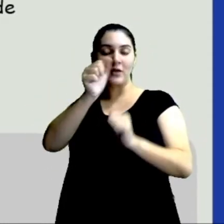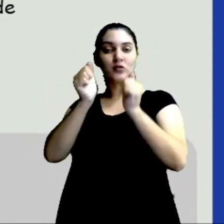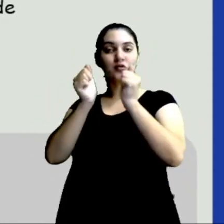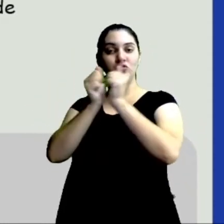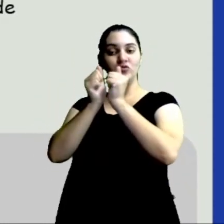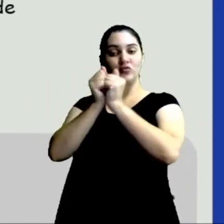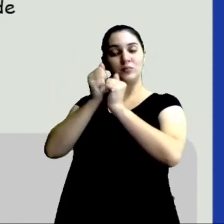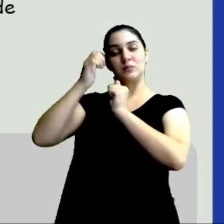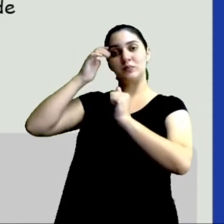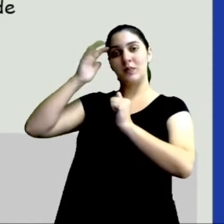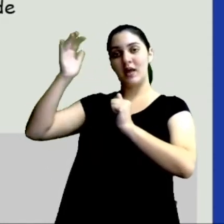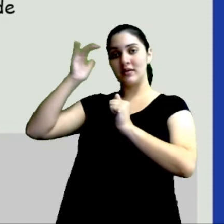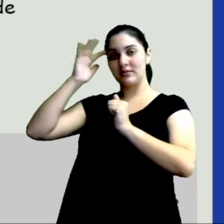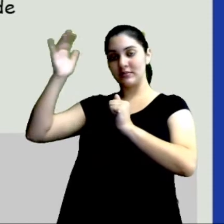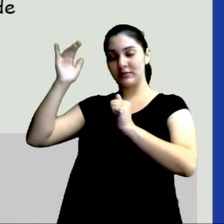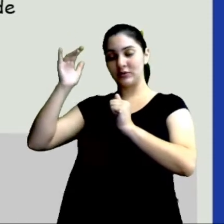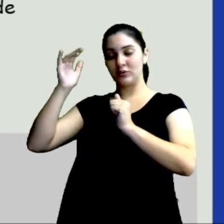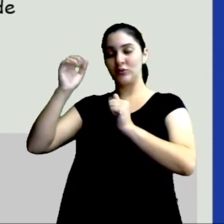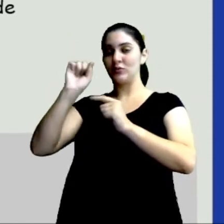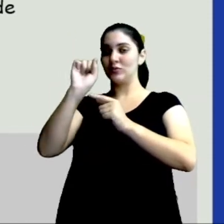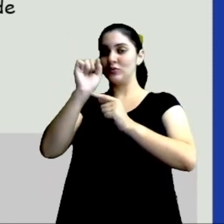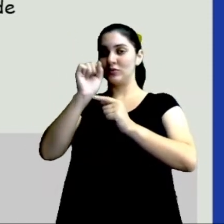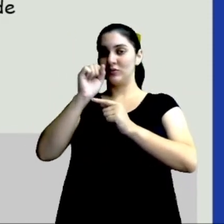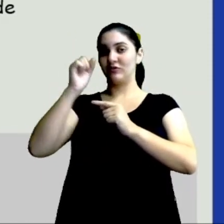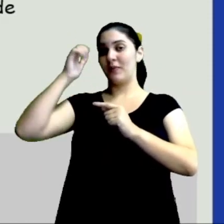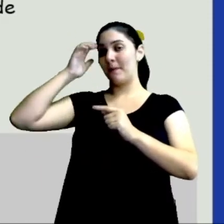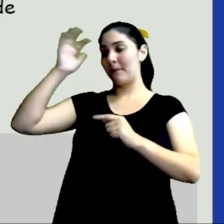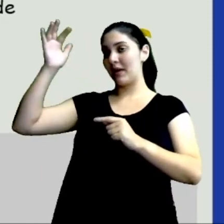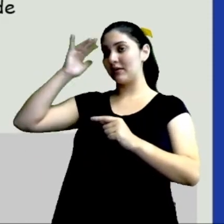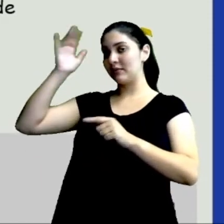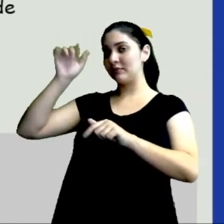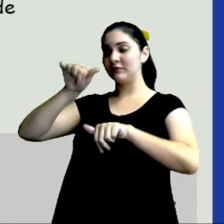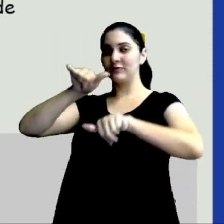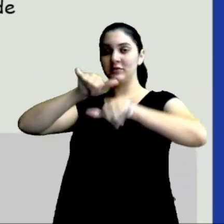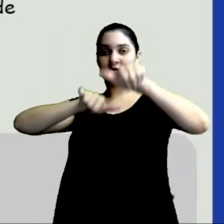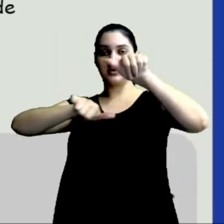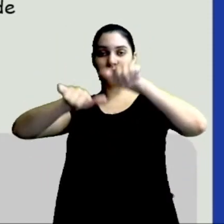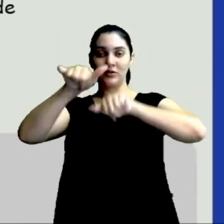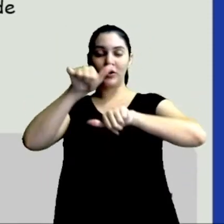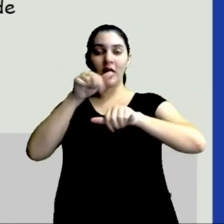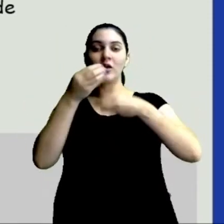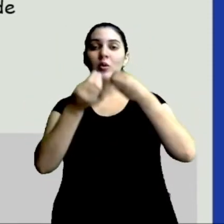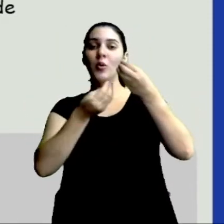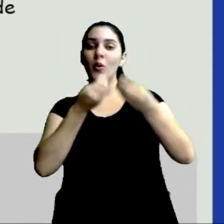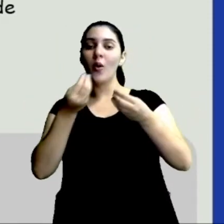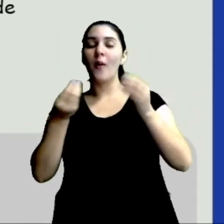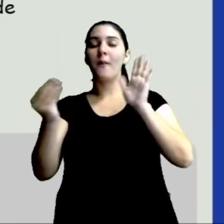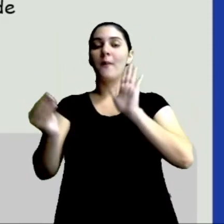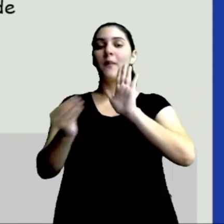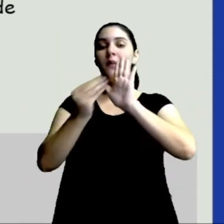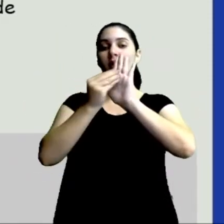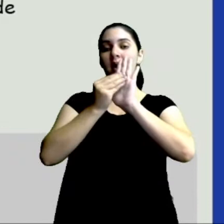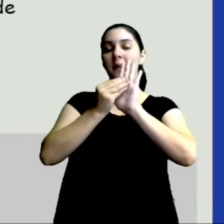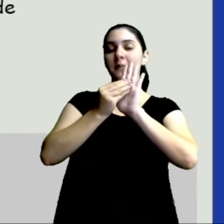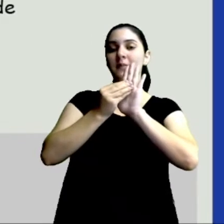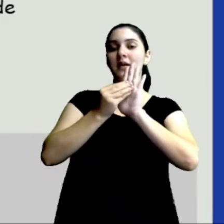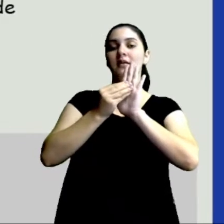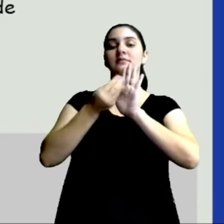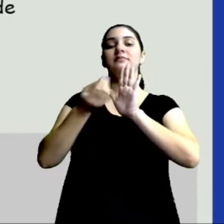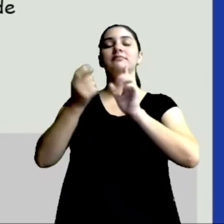O substantivo abstrato pensamentos foi modificado com o acréscimo do pronome